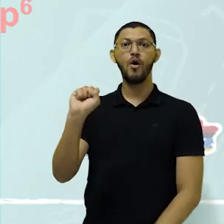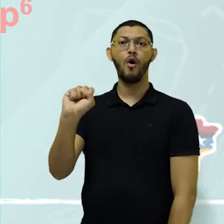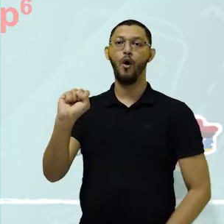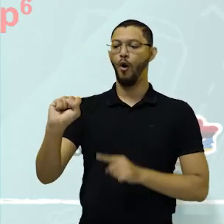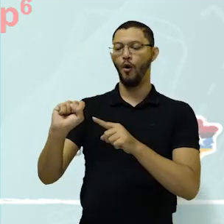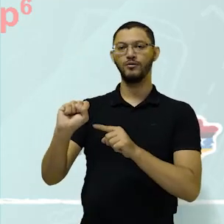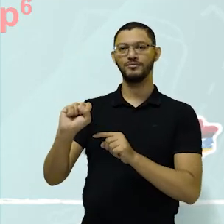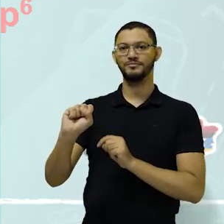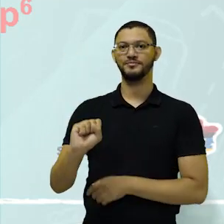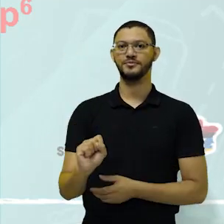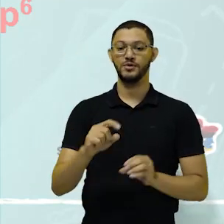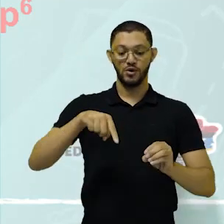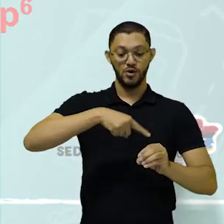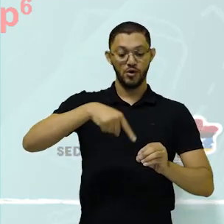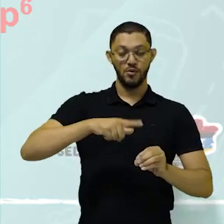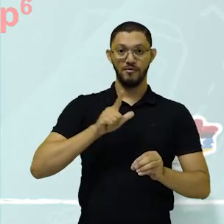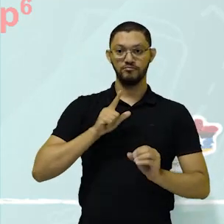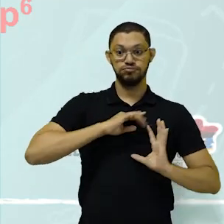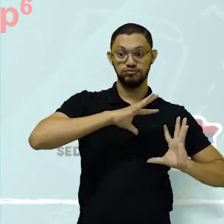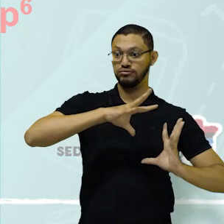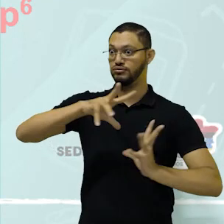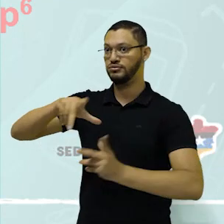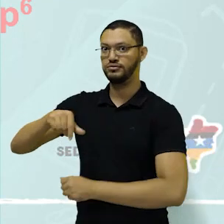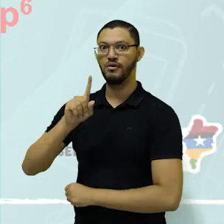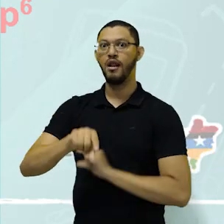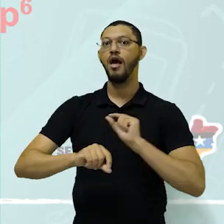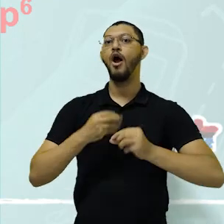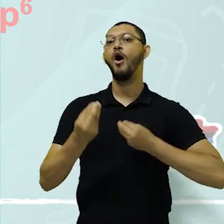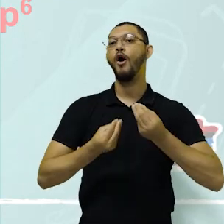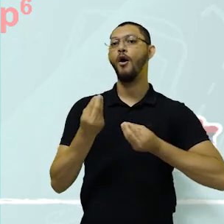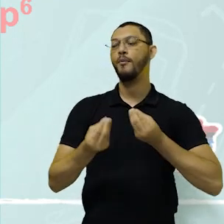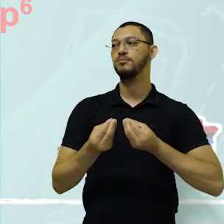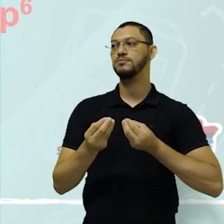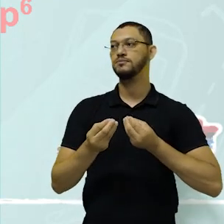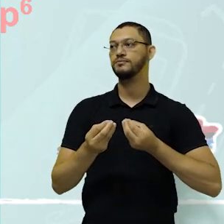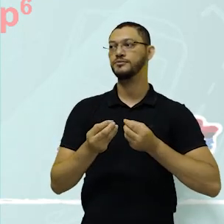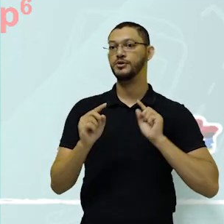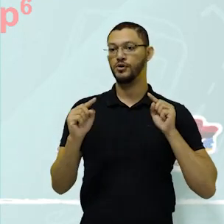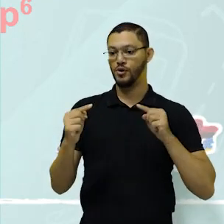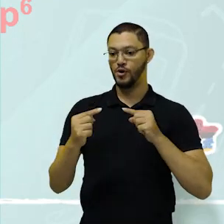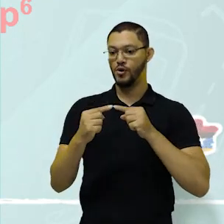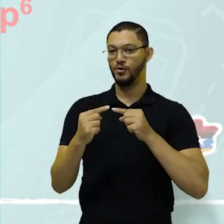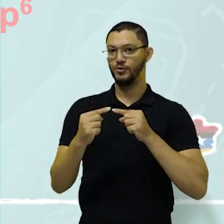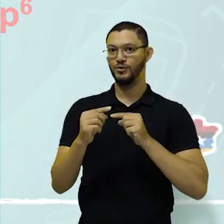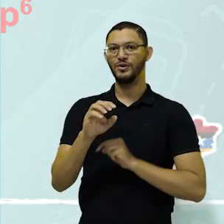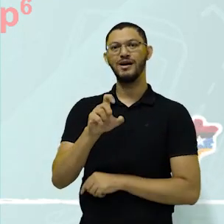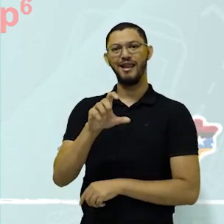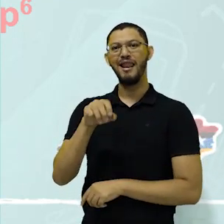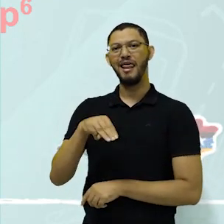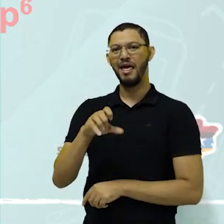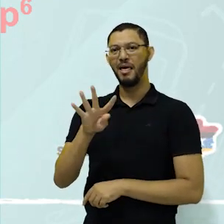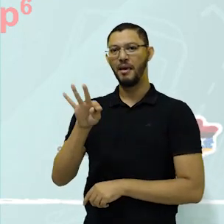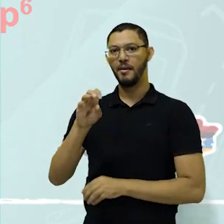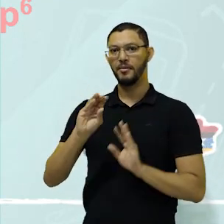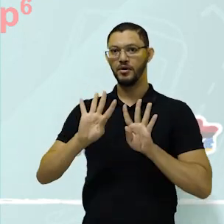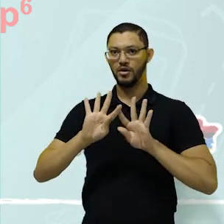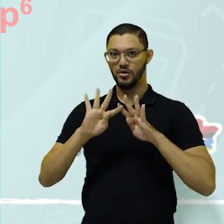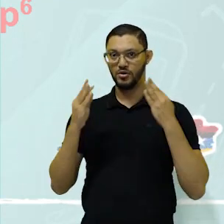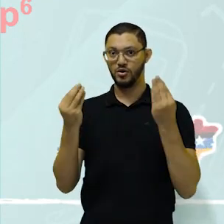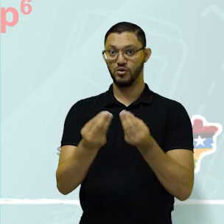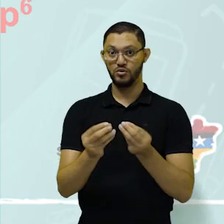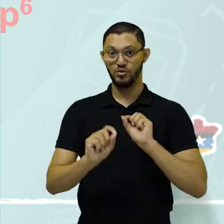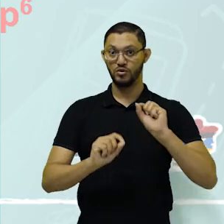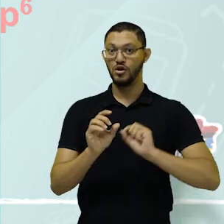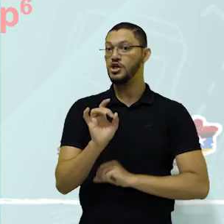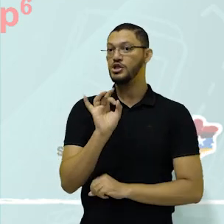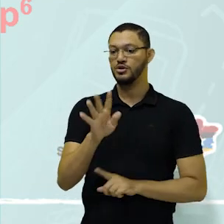toda substância existente na Terra, ela é formada pela combinação de elementos químicos, com uma única exceção,